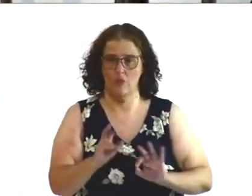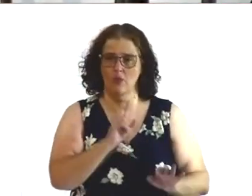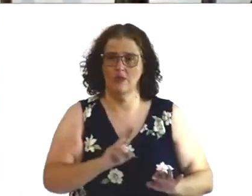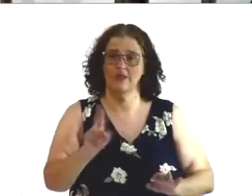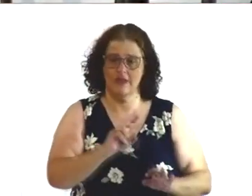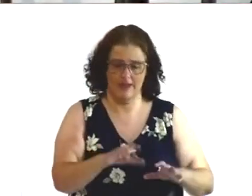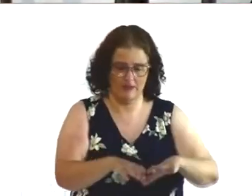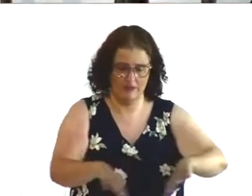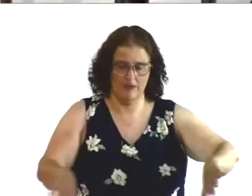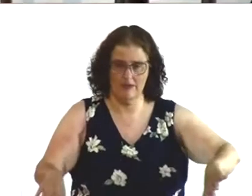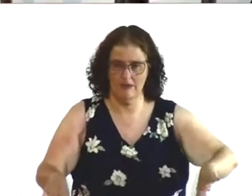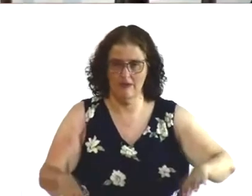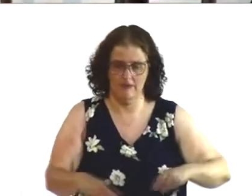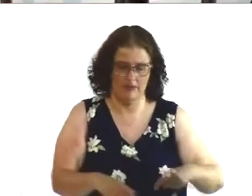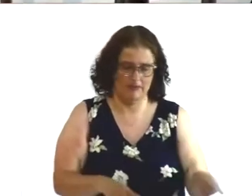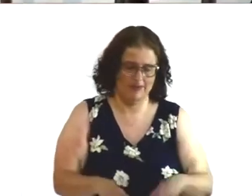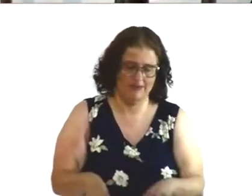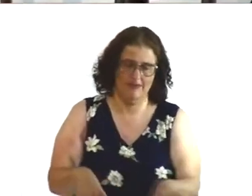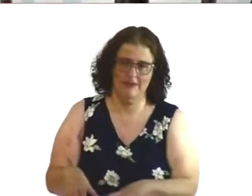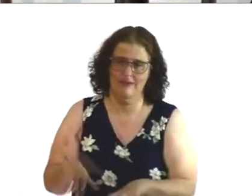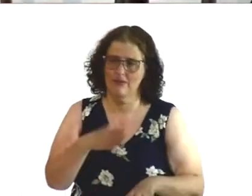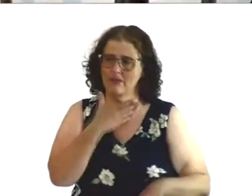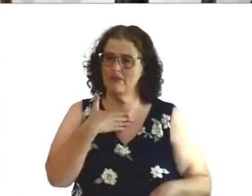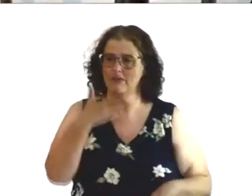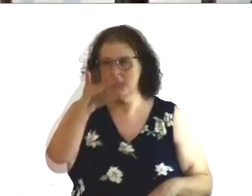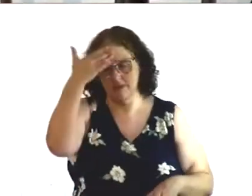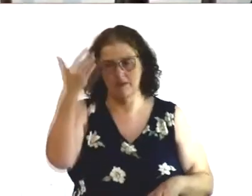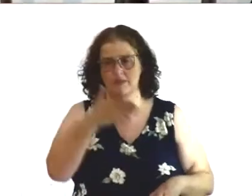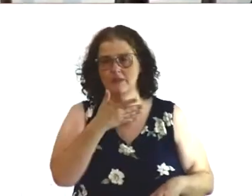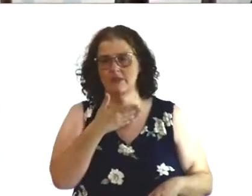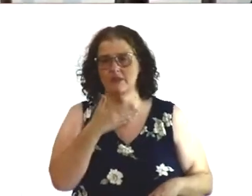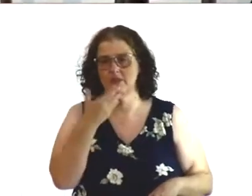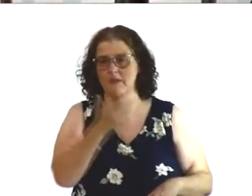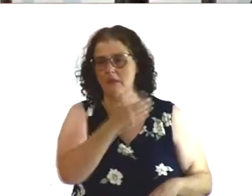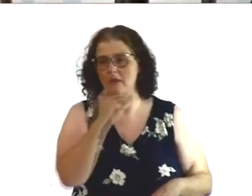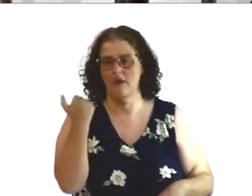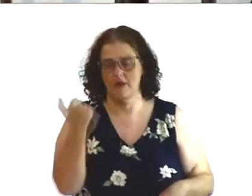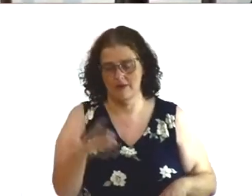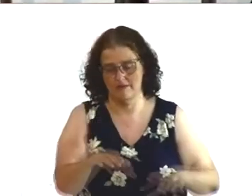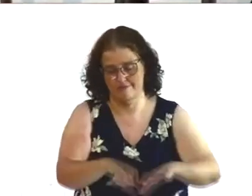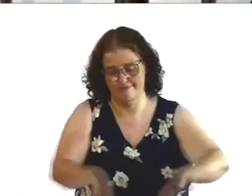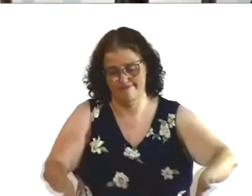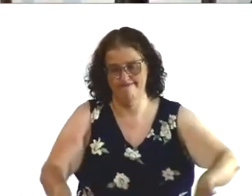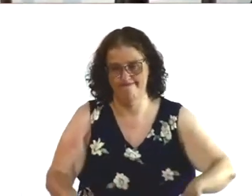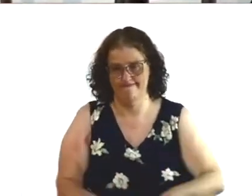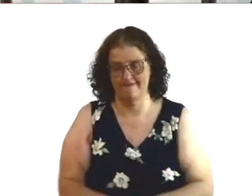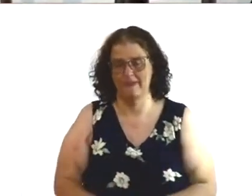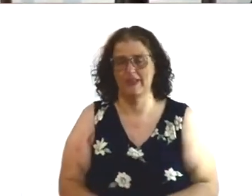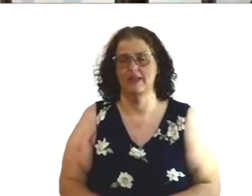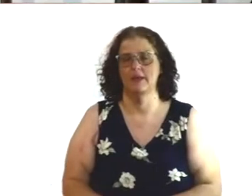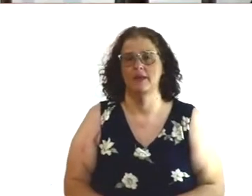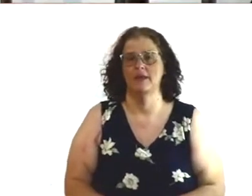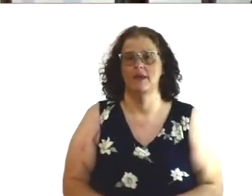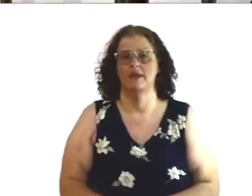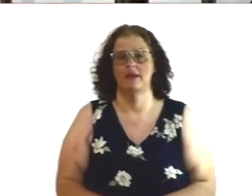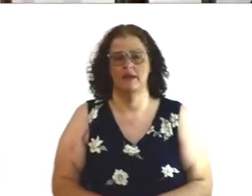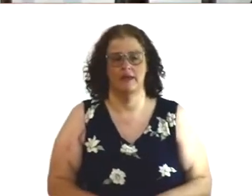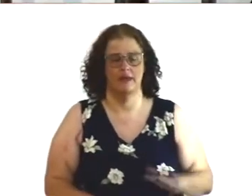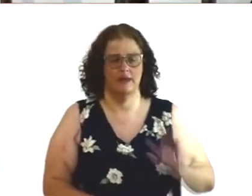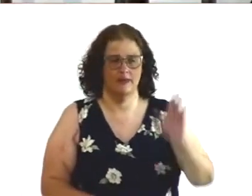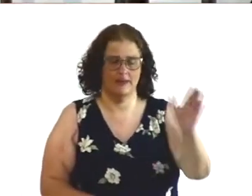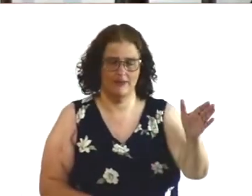ordem de Melquisedeque, o sacerdote para sempre, e Jesus é o profeta que haveria de vir para